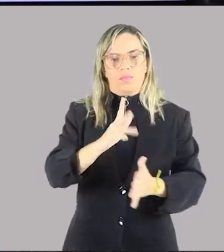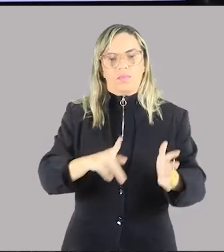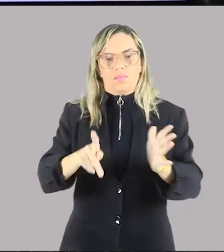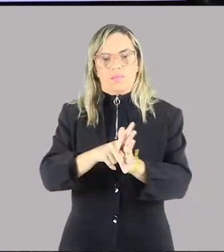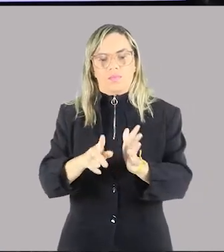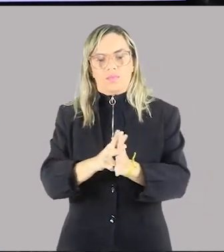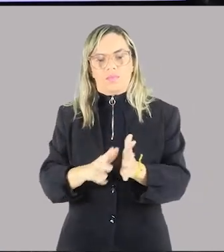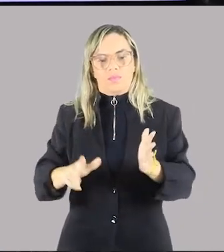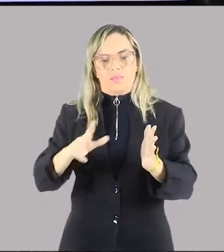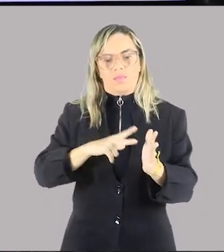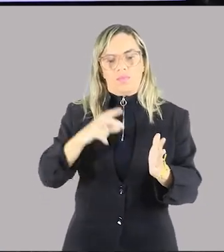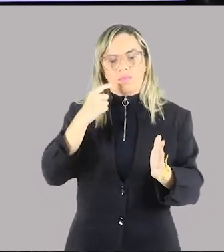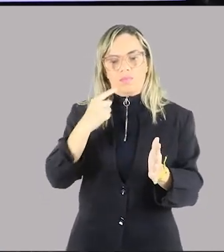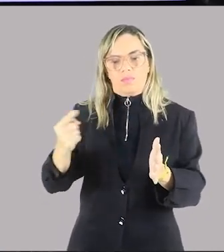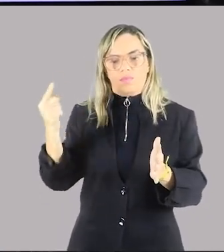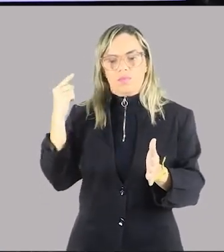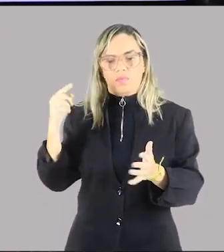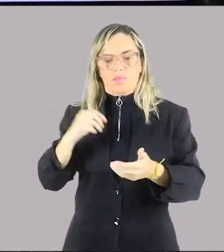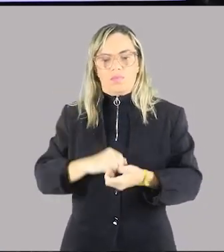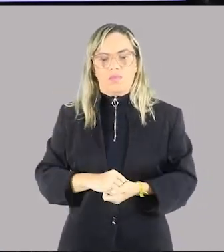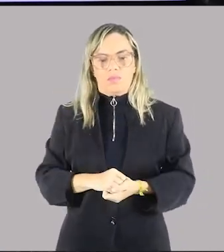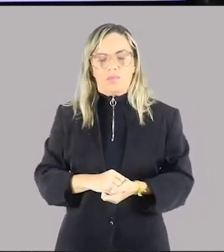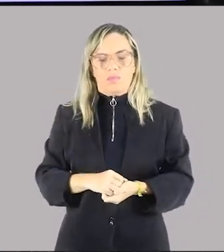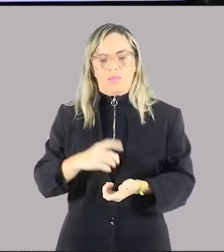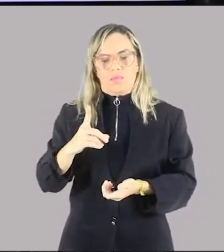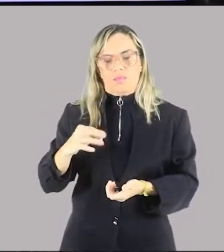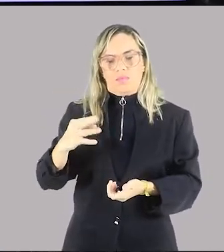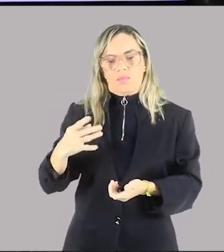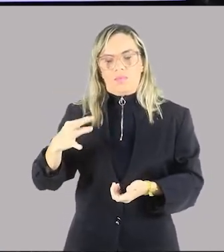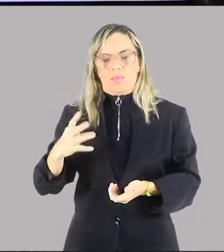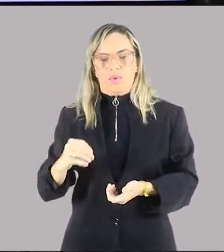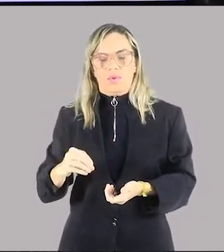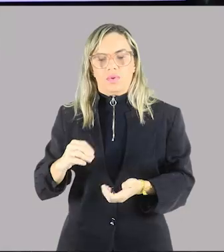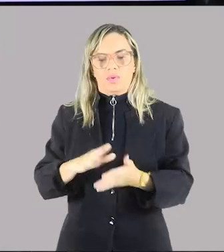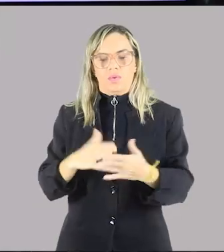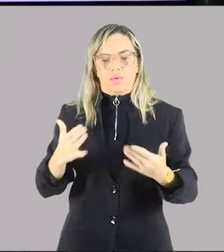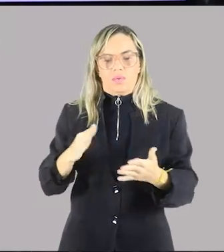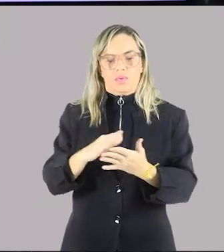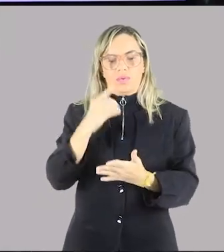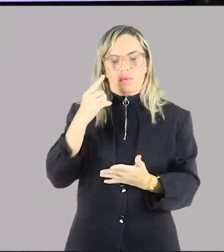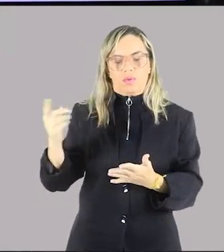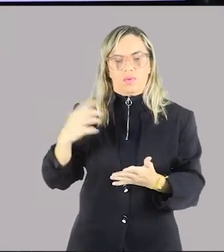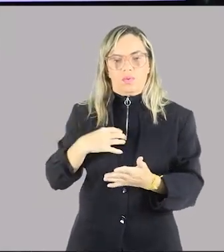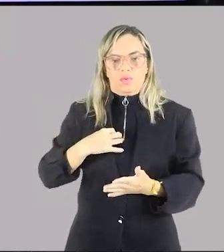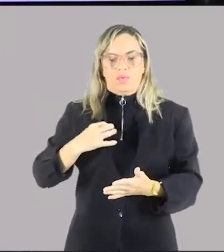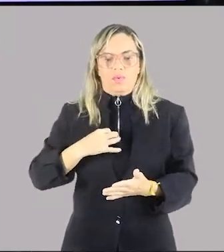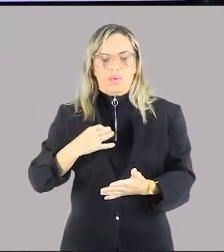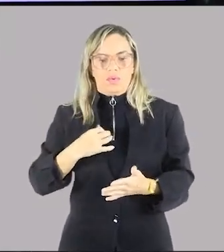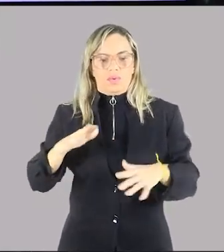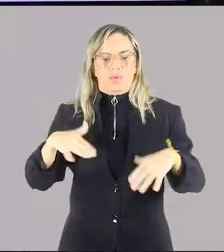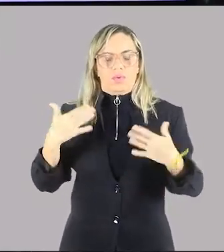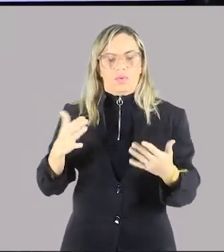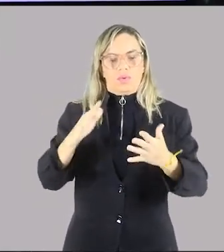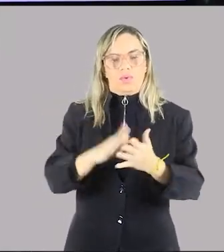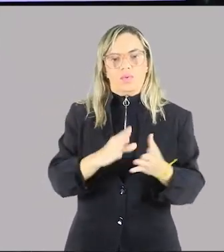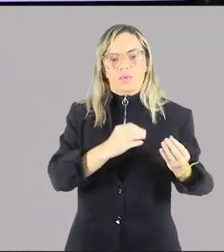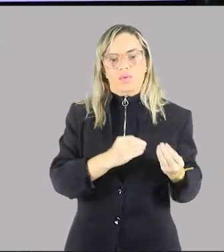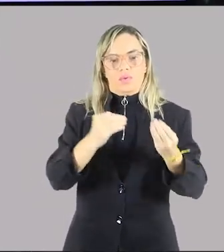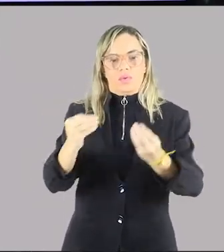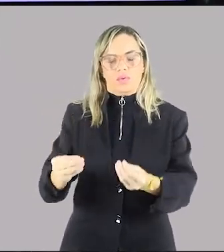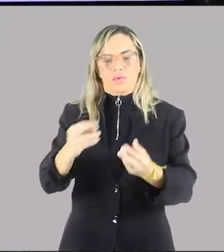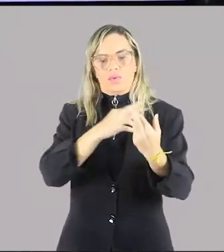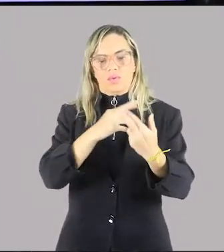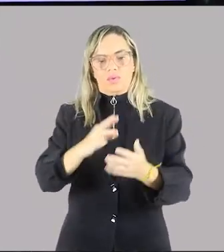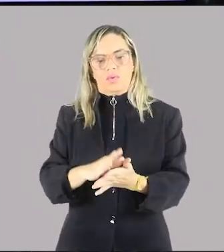colaboração. Particular em colaboração designado, particular em colaboração voluntário, particular em